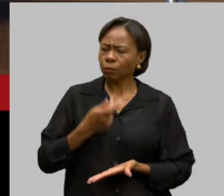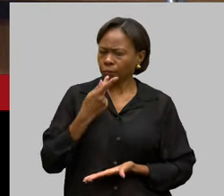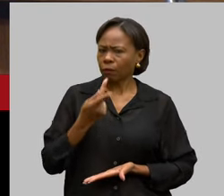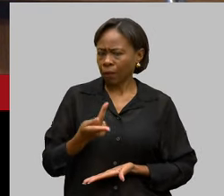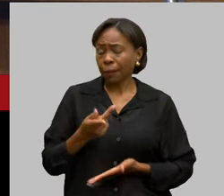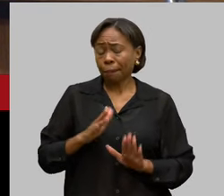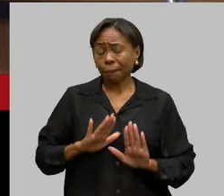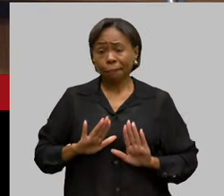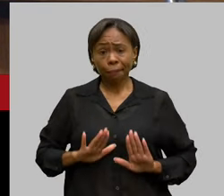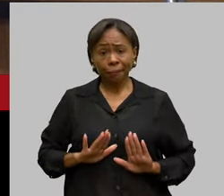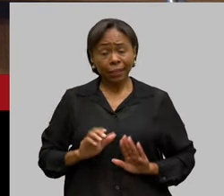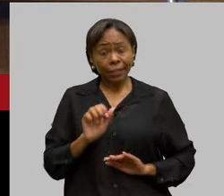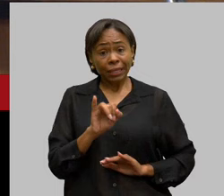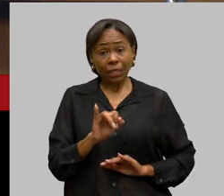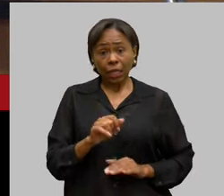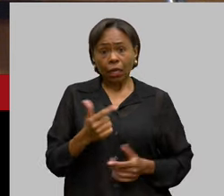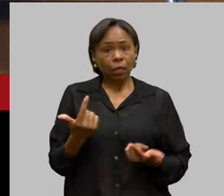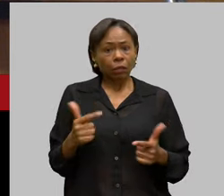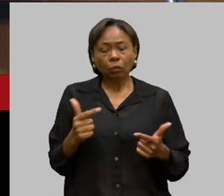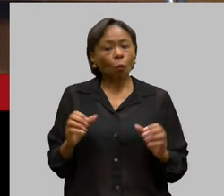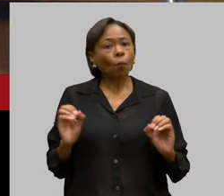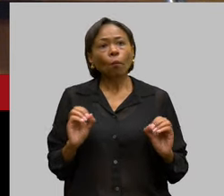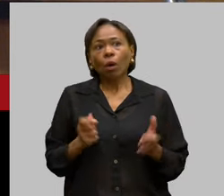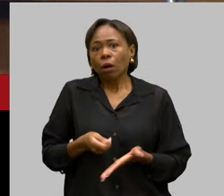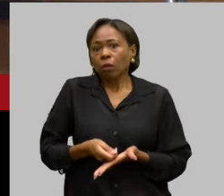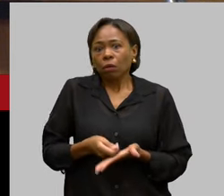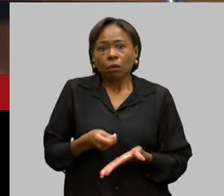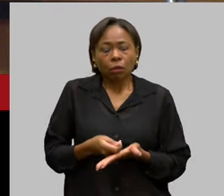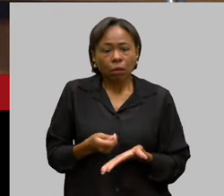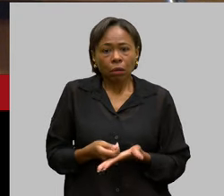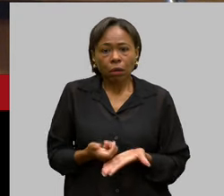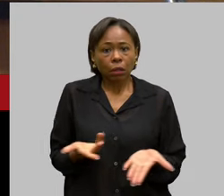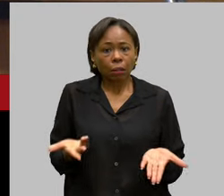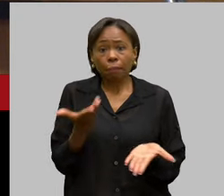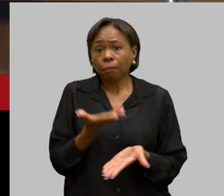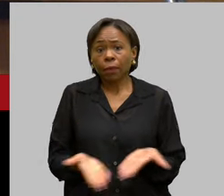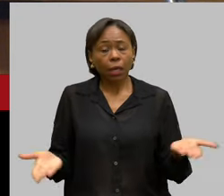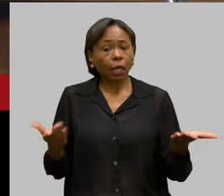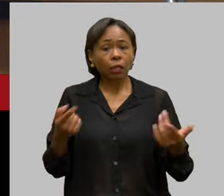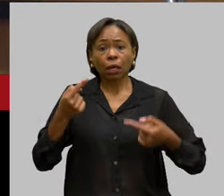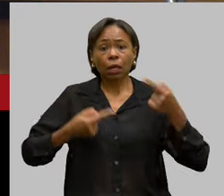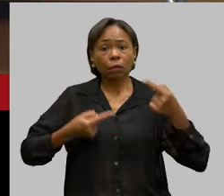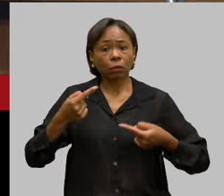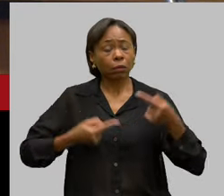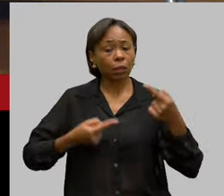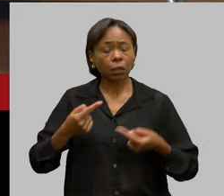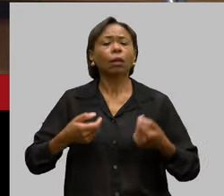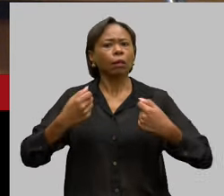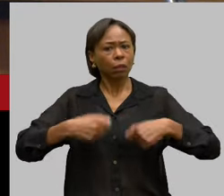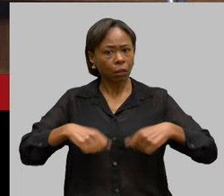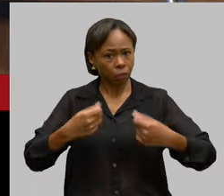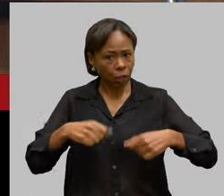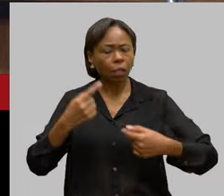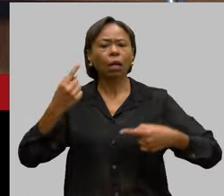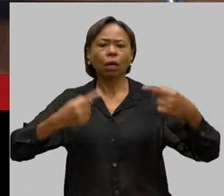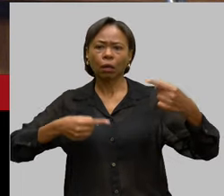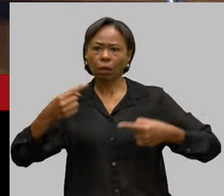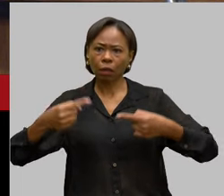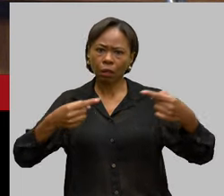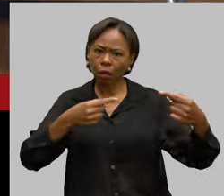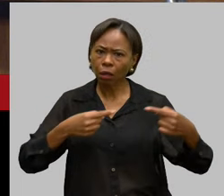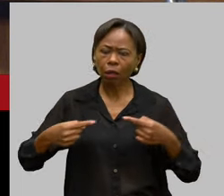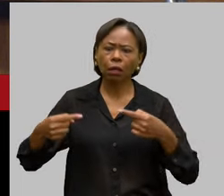mas se não endurecer não haverá discussão nós precisamos de certa forma trazer essa discussão para